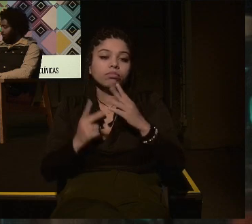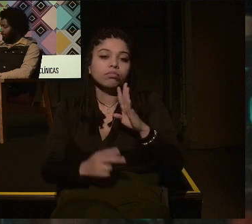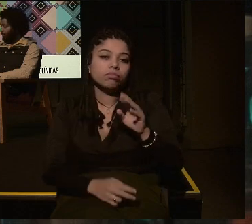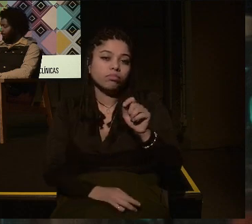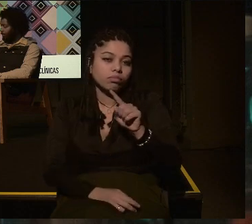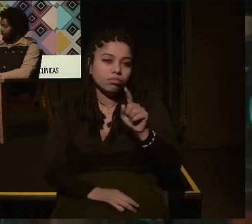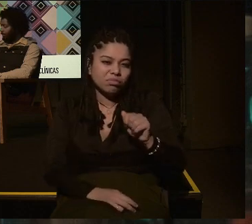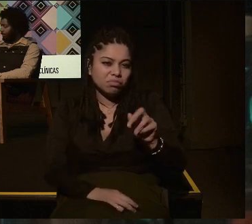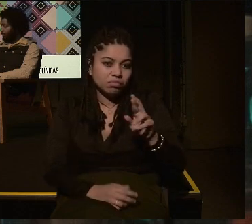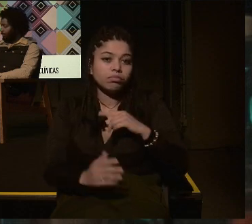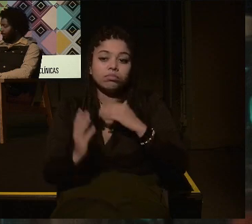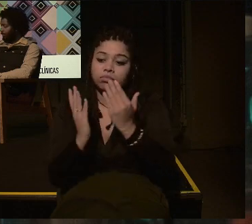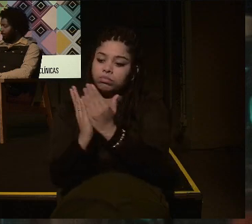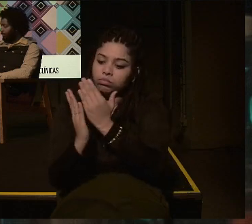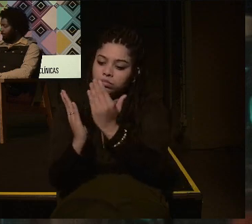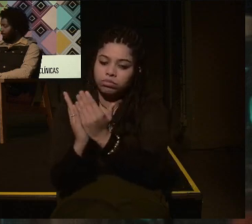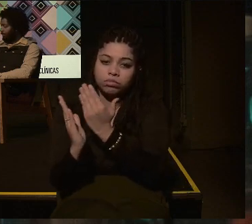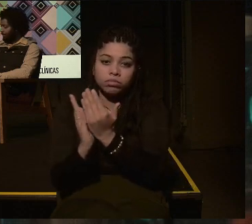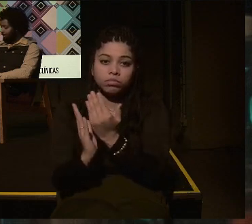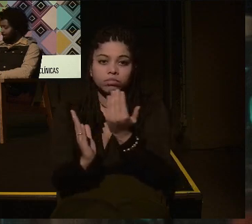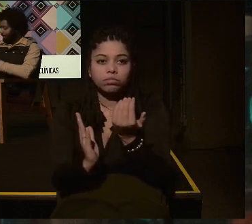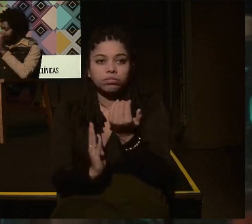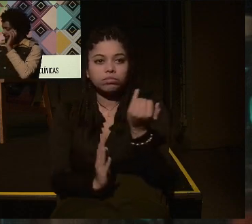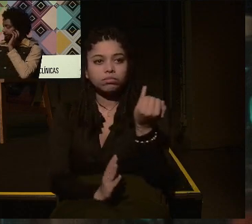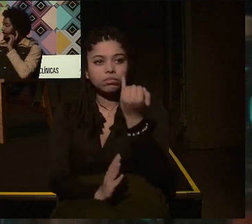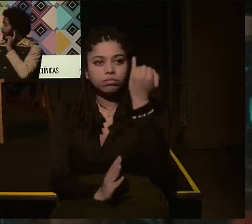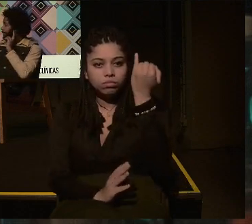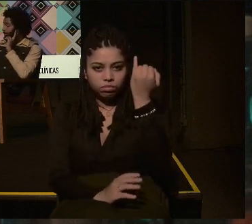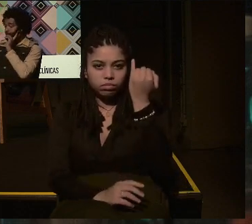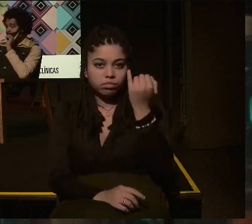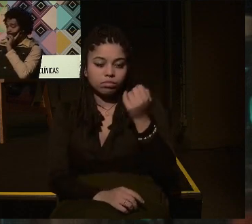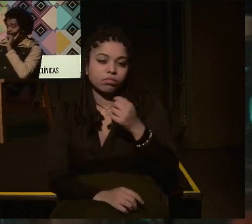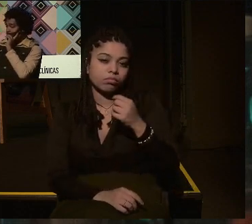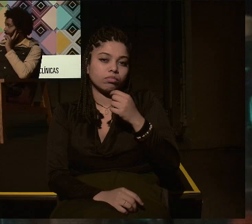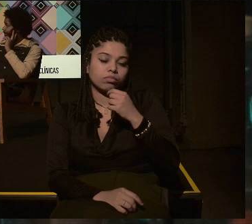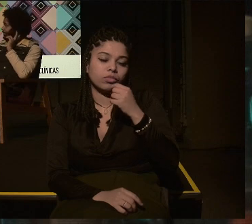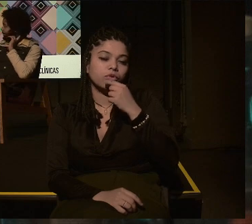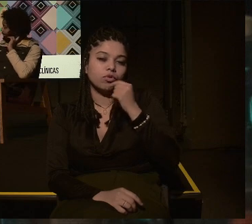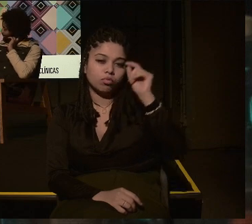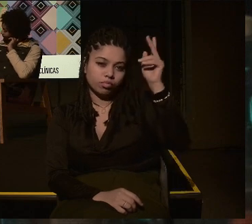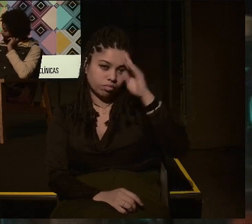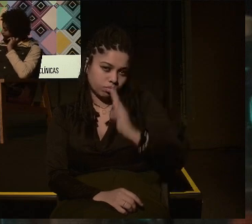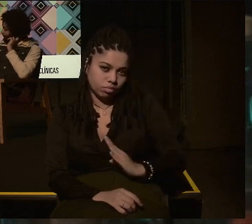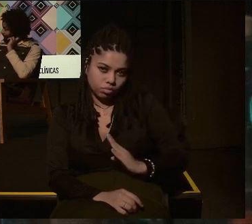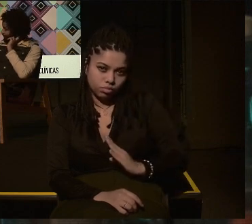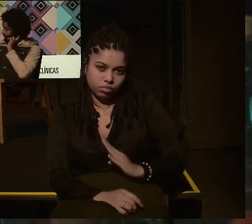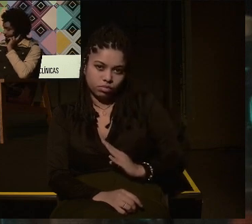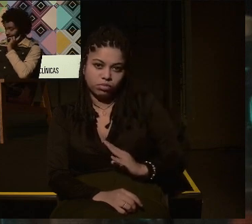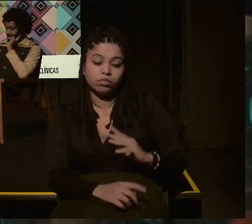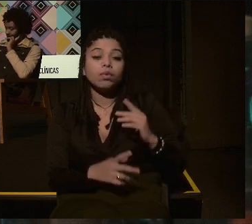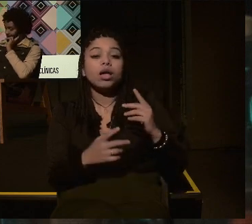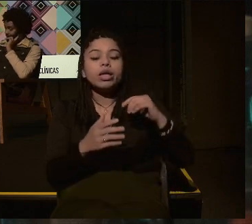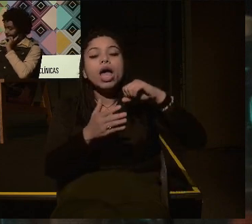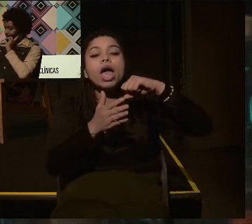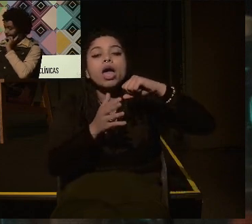de um livro, um importante livro, do brasileiro e da luta